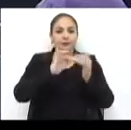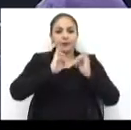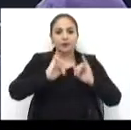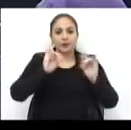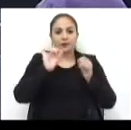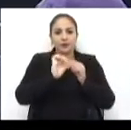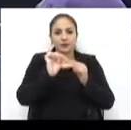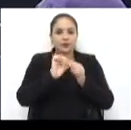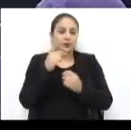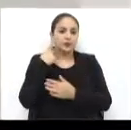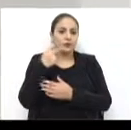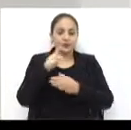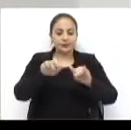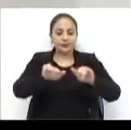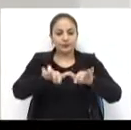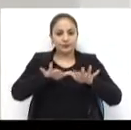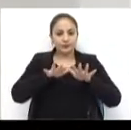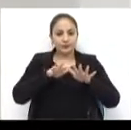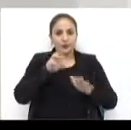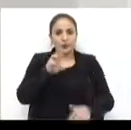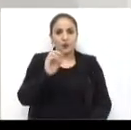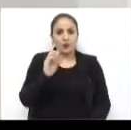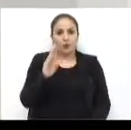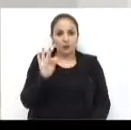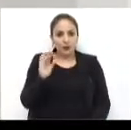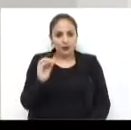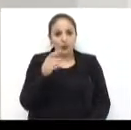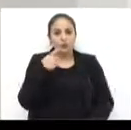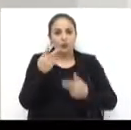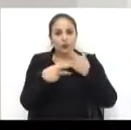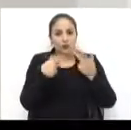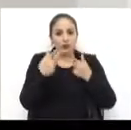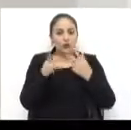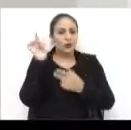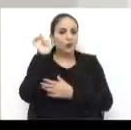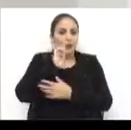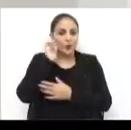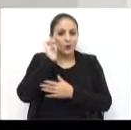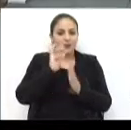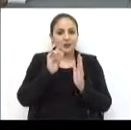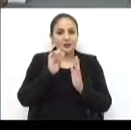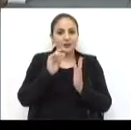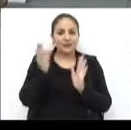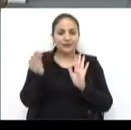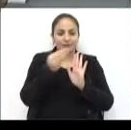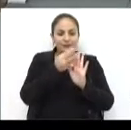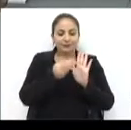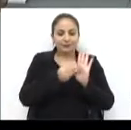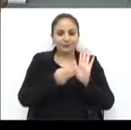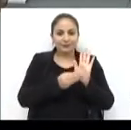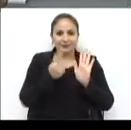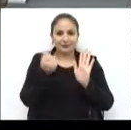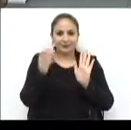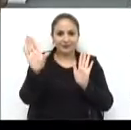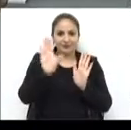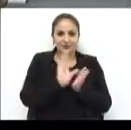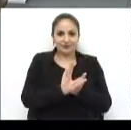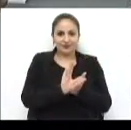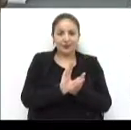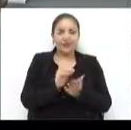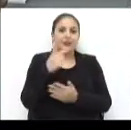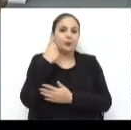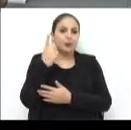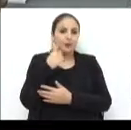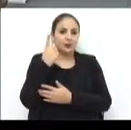em sessão plenária. Roberto Gabriel Tozon falou sobre a conquista das emendas através do deputado federal